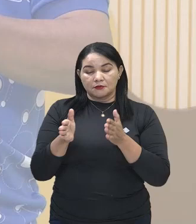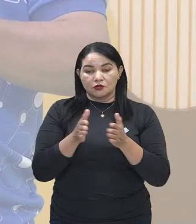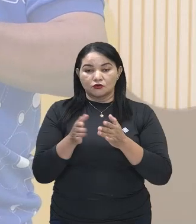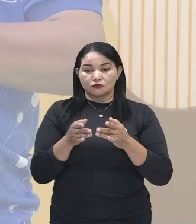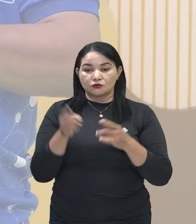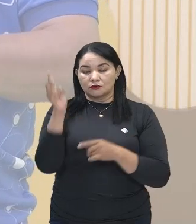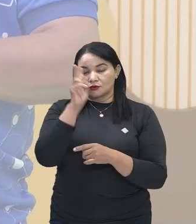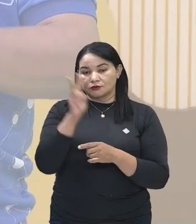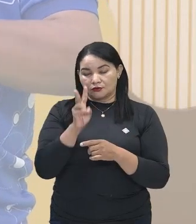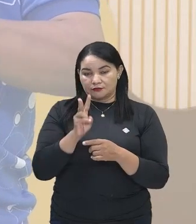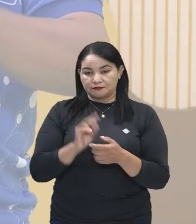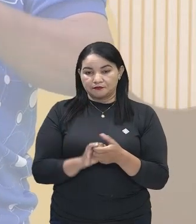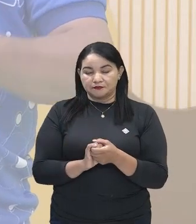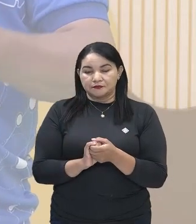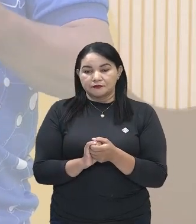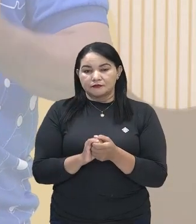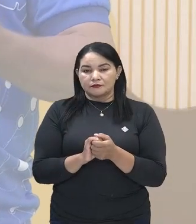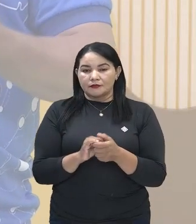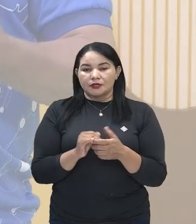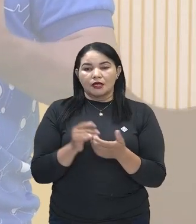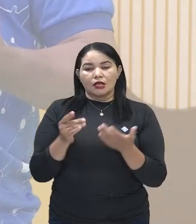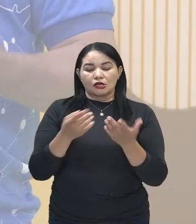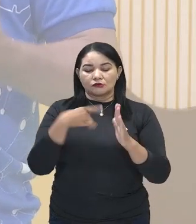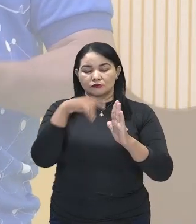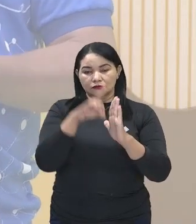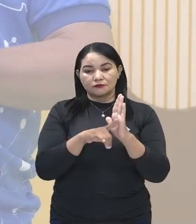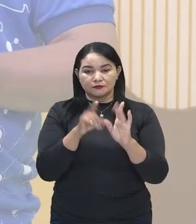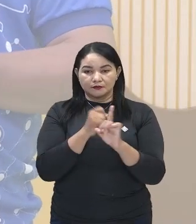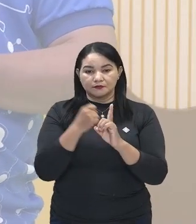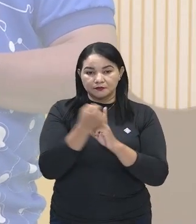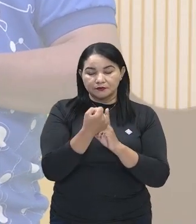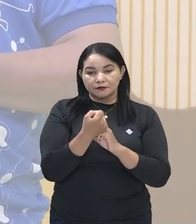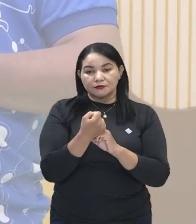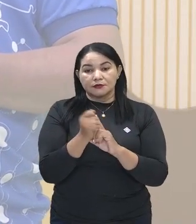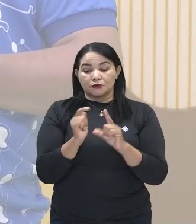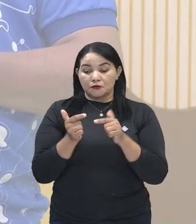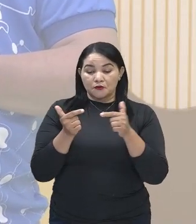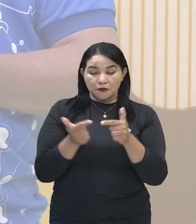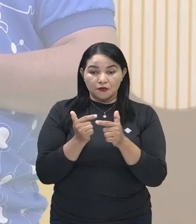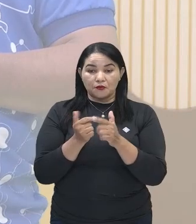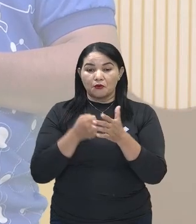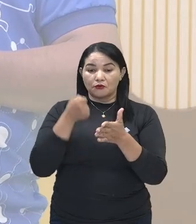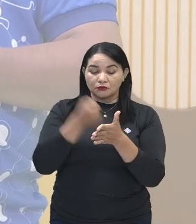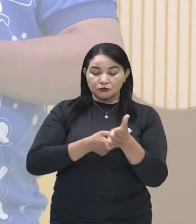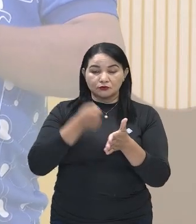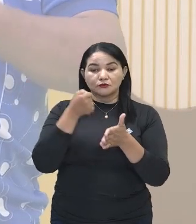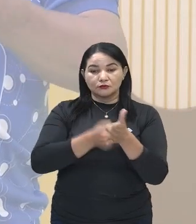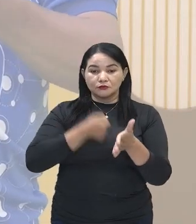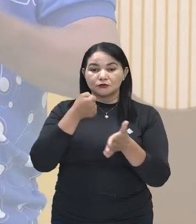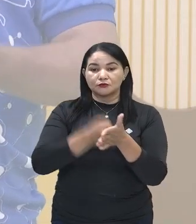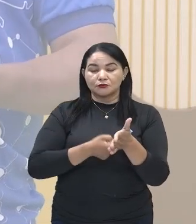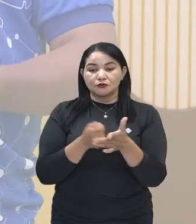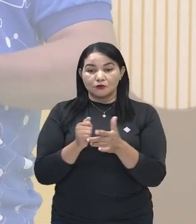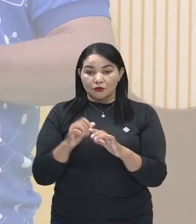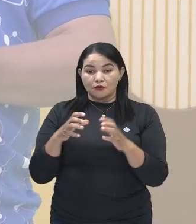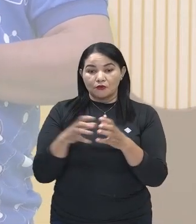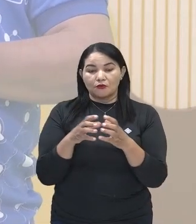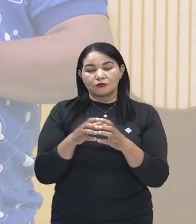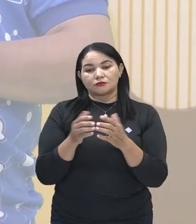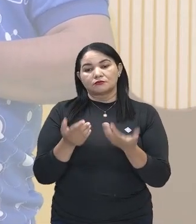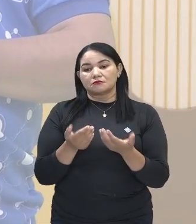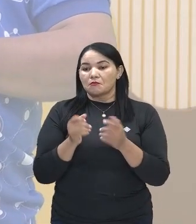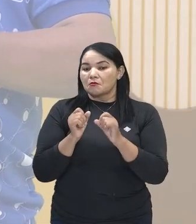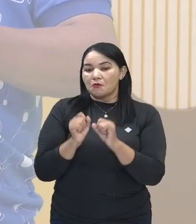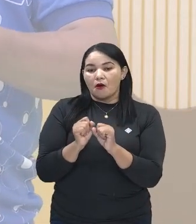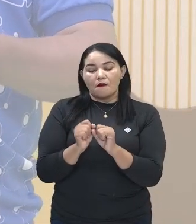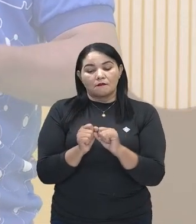os direitos sociais, eles são fruto de lutas de classes, né? Dos